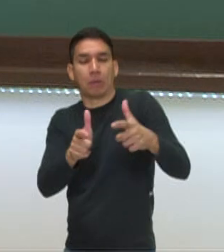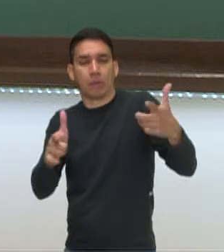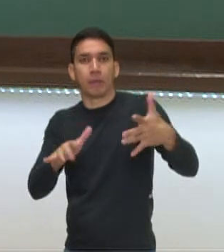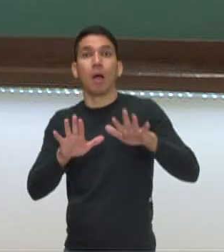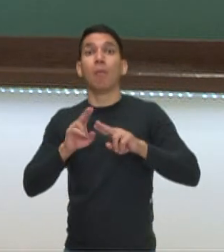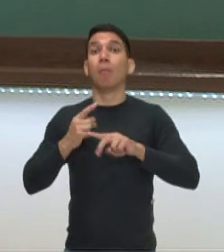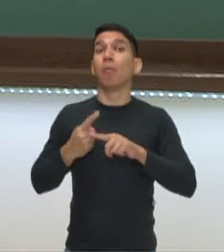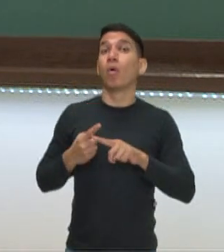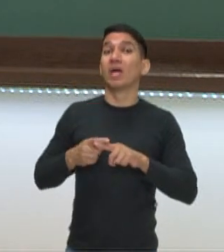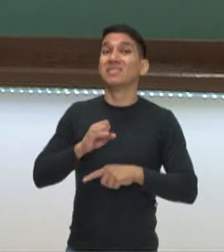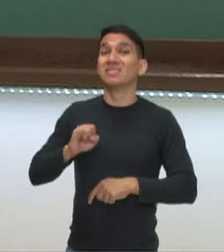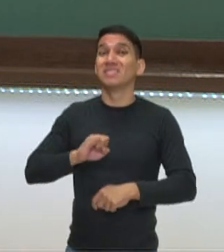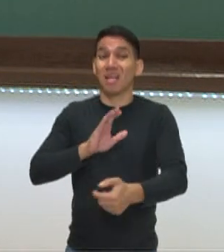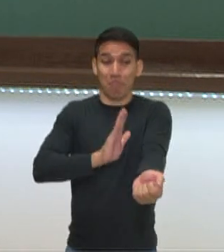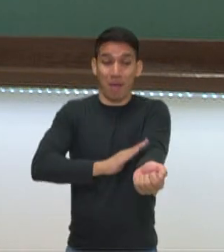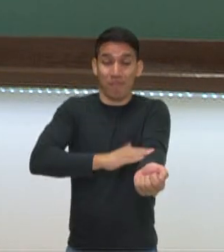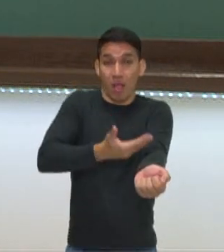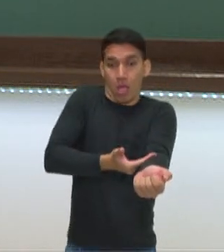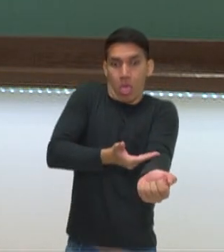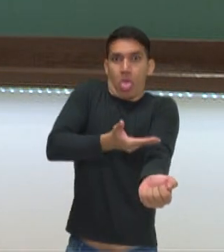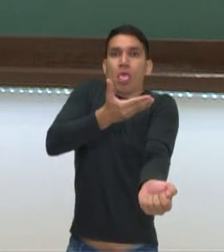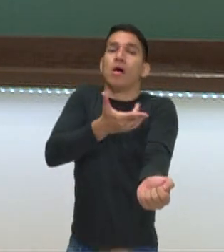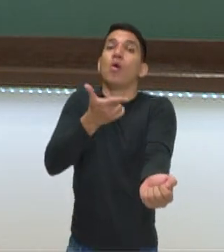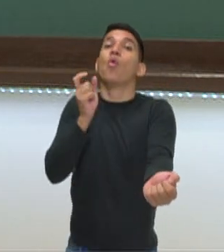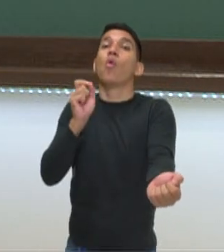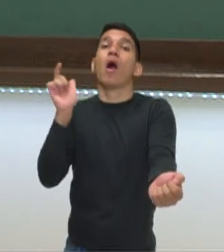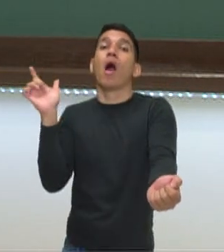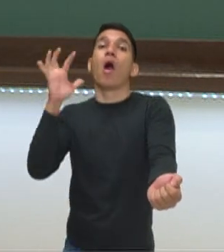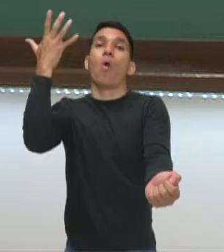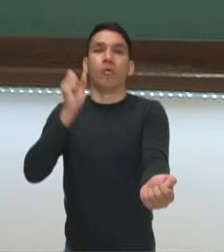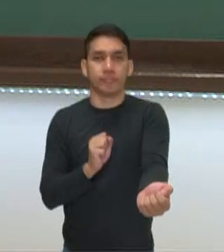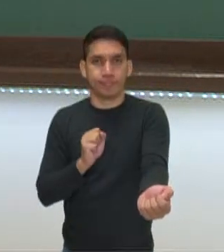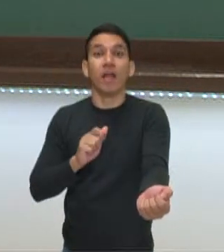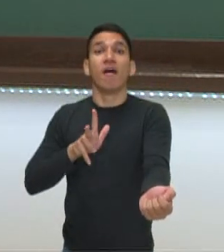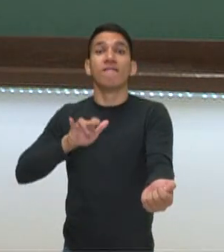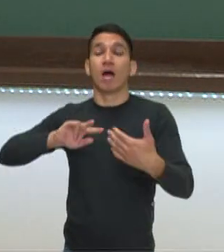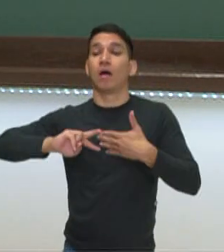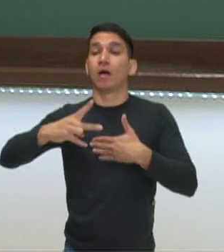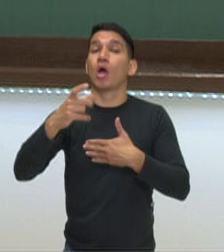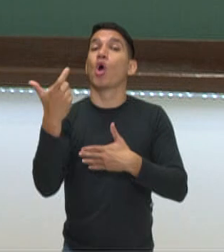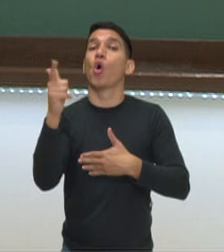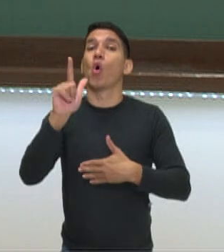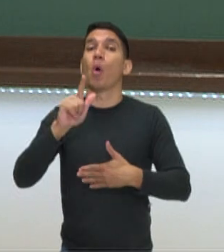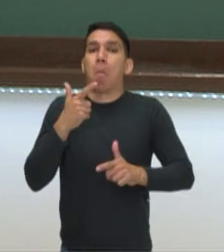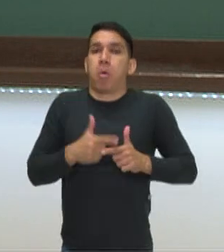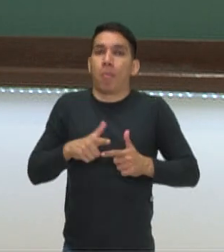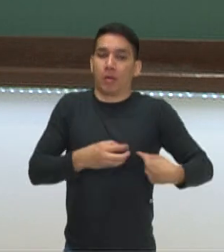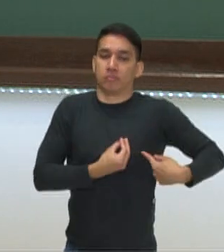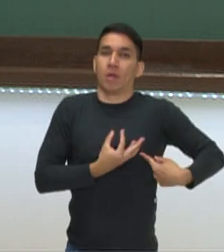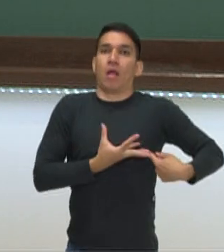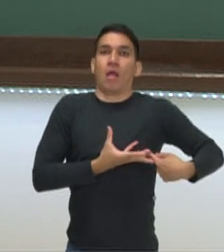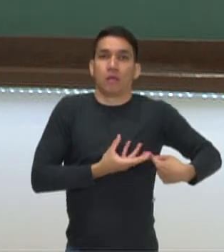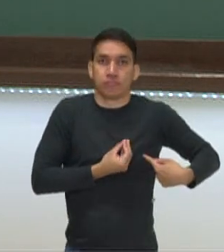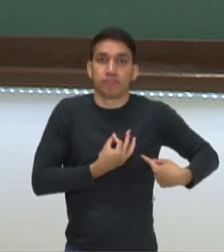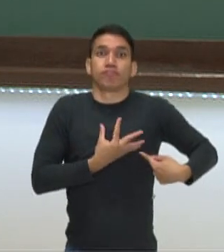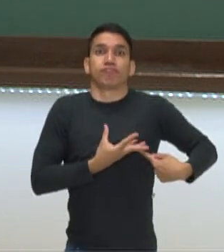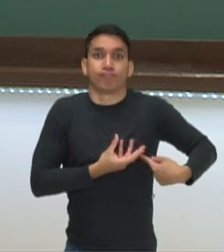com a pressão arterial elevada, ela tem mais chances também de desenvolver problemas cardíacos,